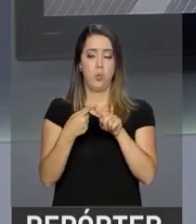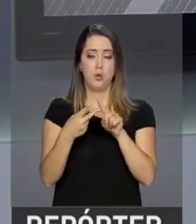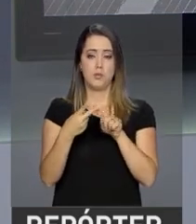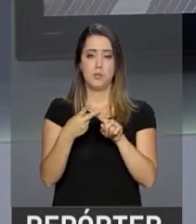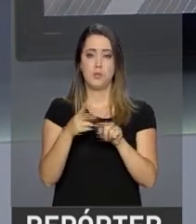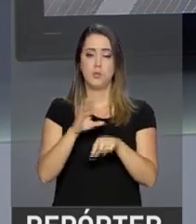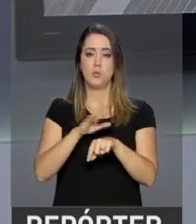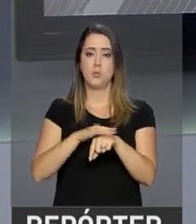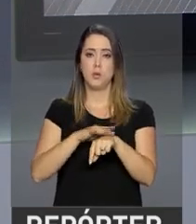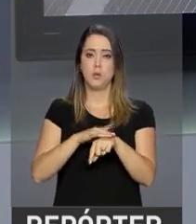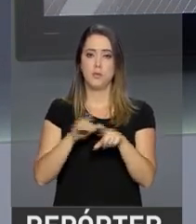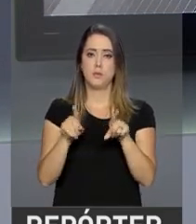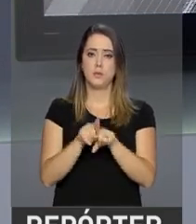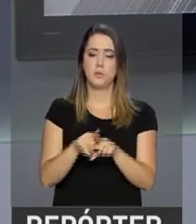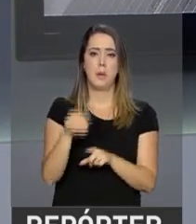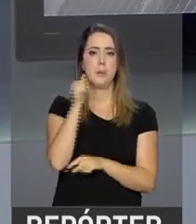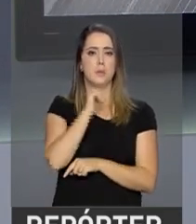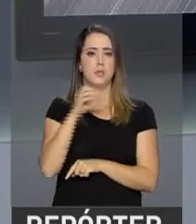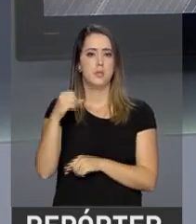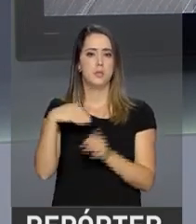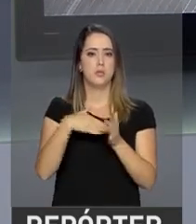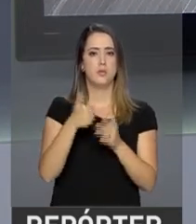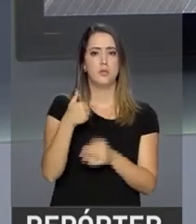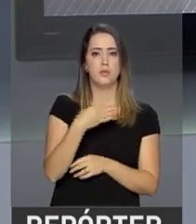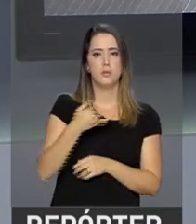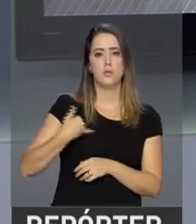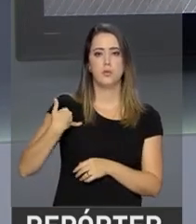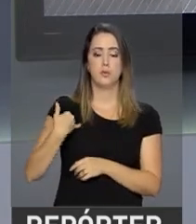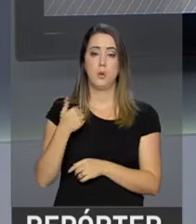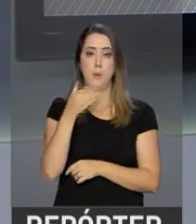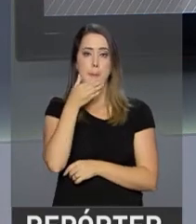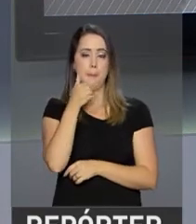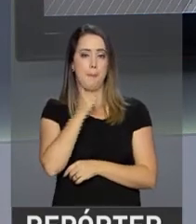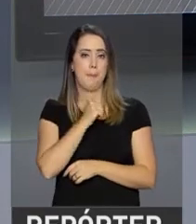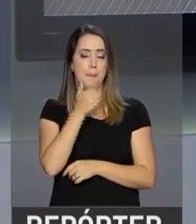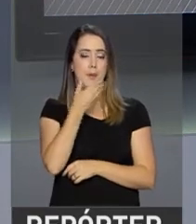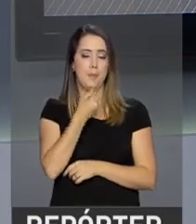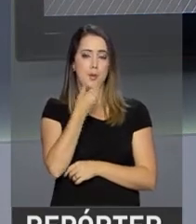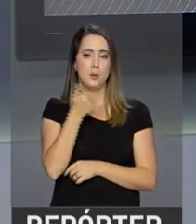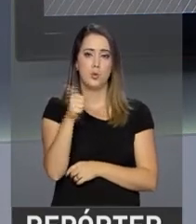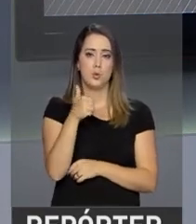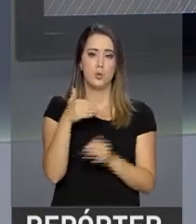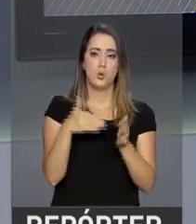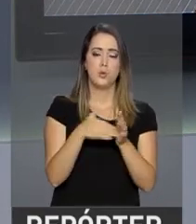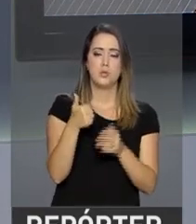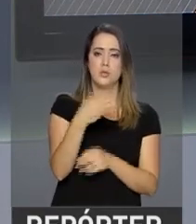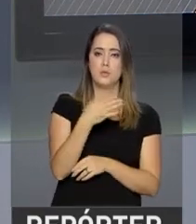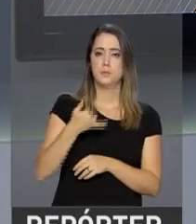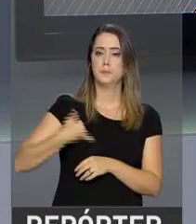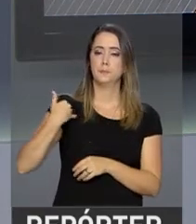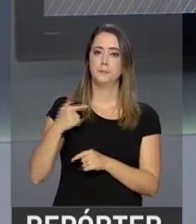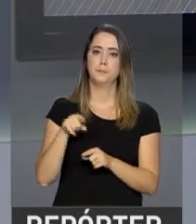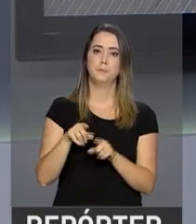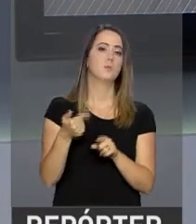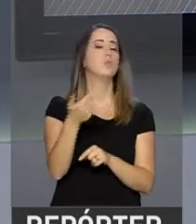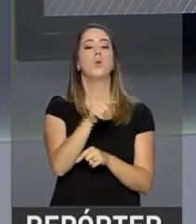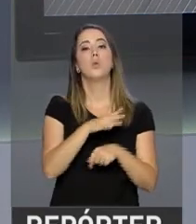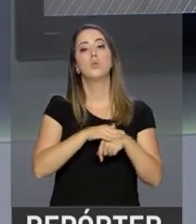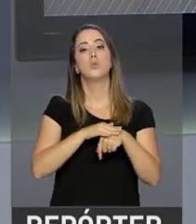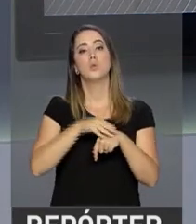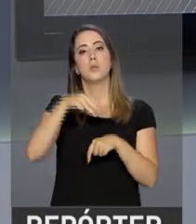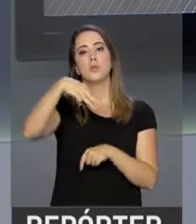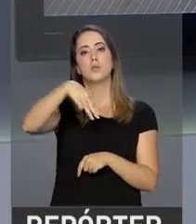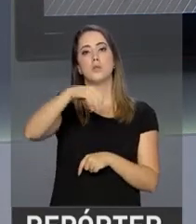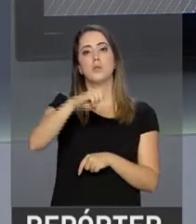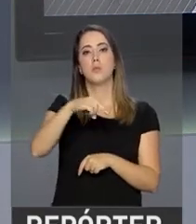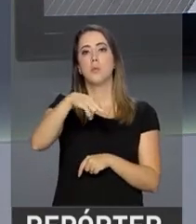meninas de 9 a 14 anos e meninos de 11 a 14 anos já contra a meningite c o público alvo são os